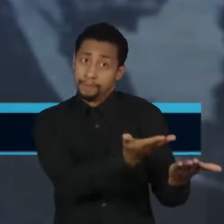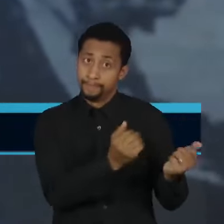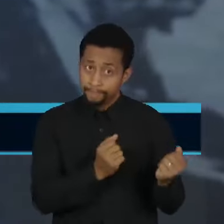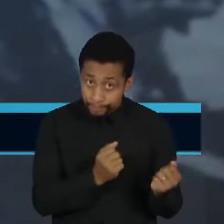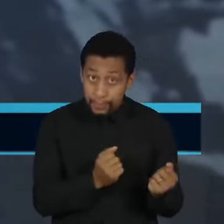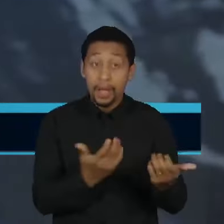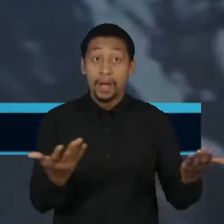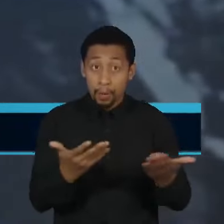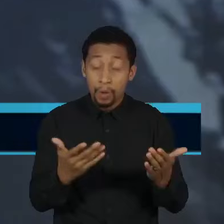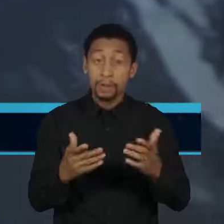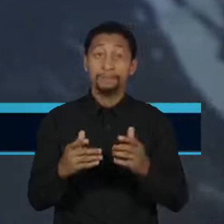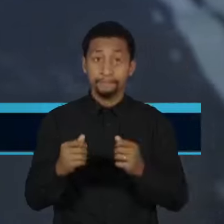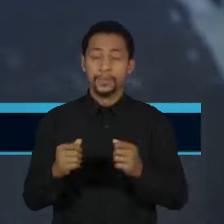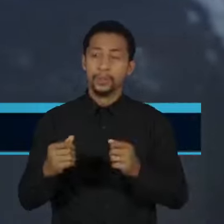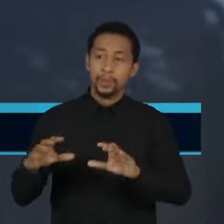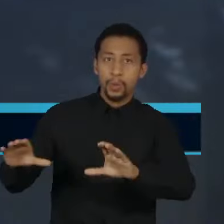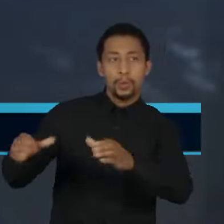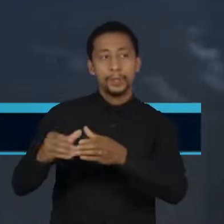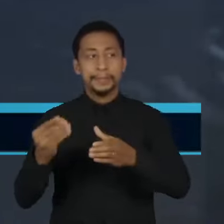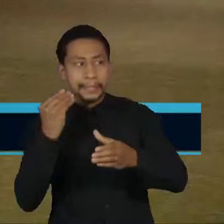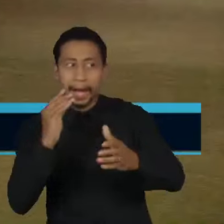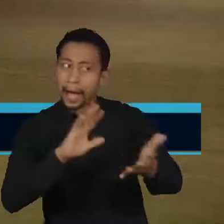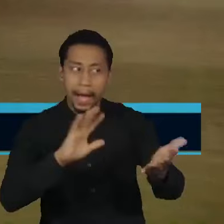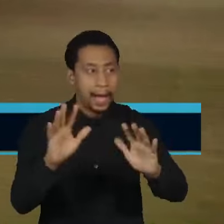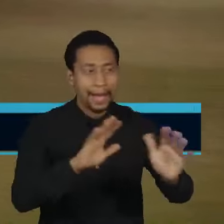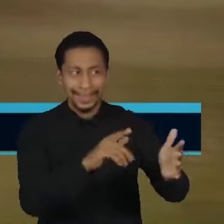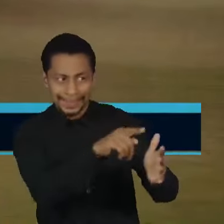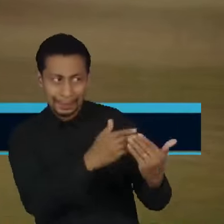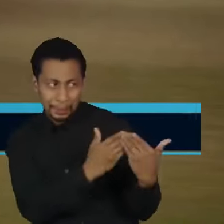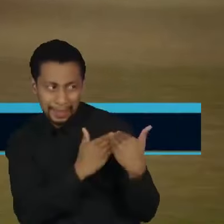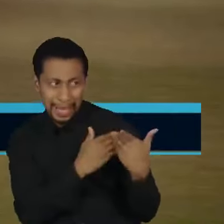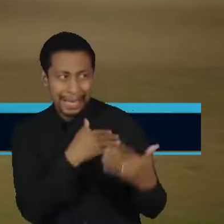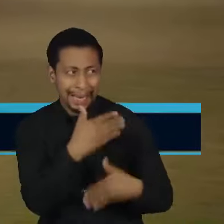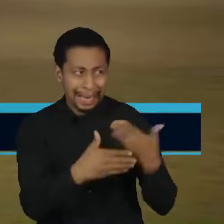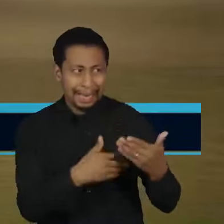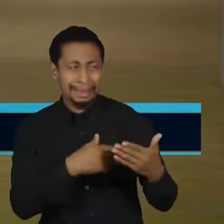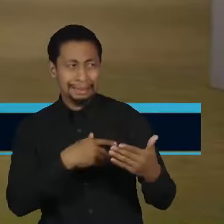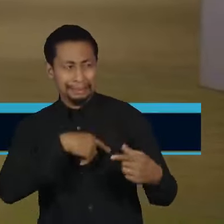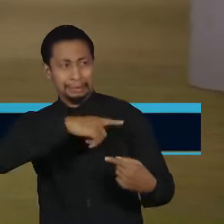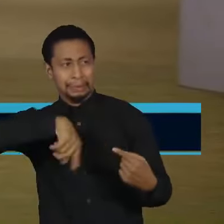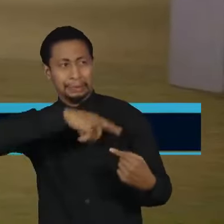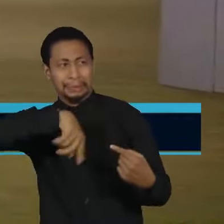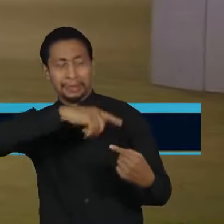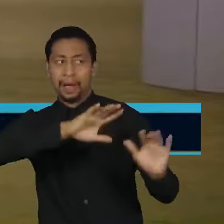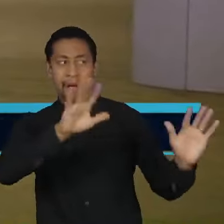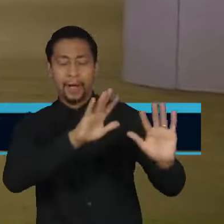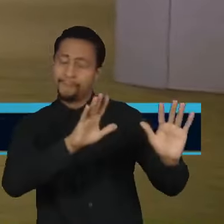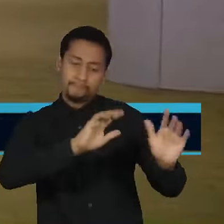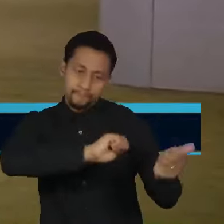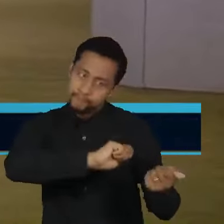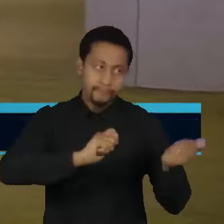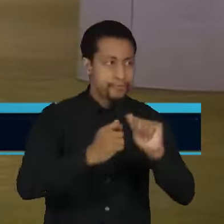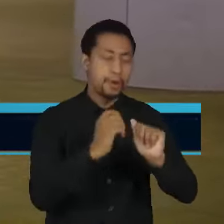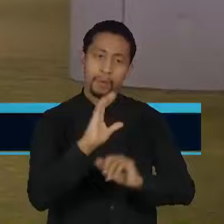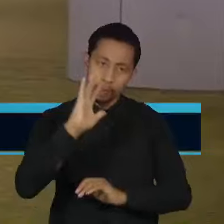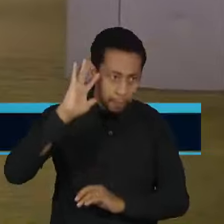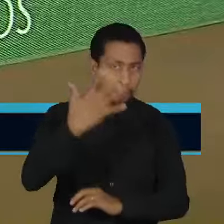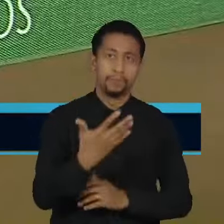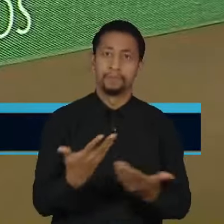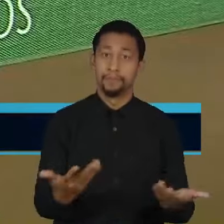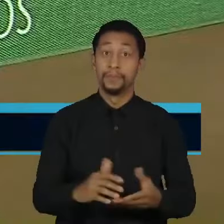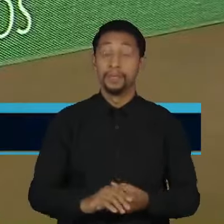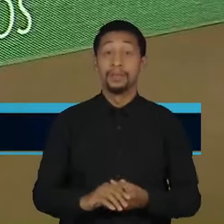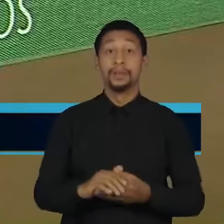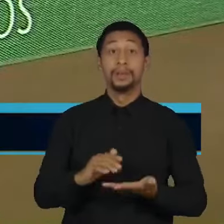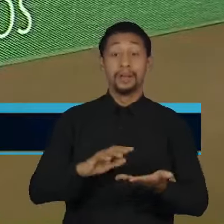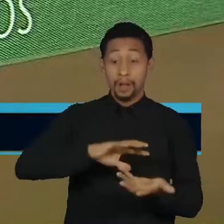parlamentares tentam reverter a manobra a regulamentação da reforma tributária sequer começou a tramitar na